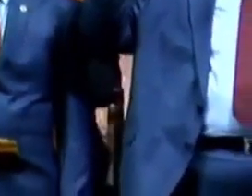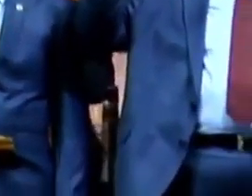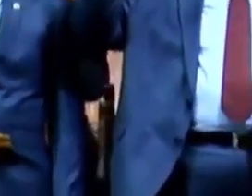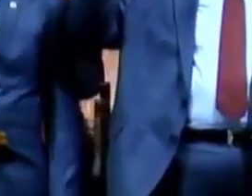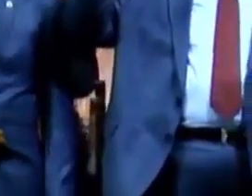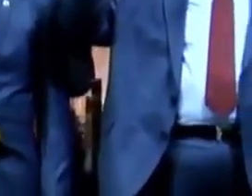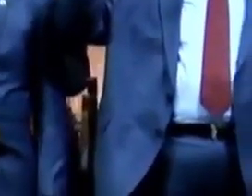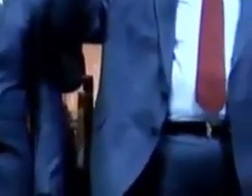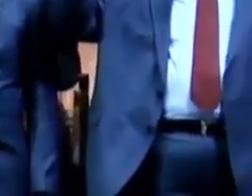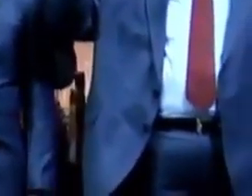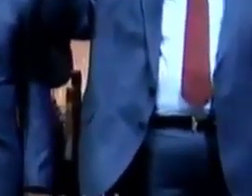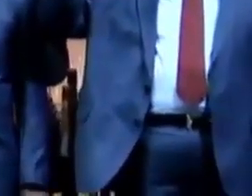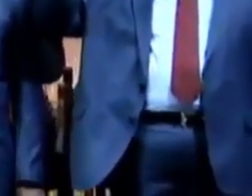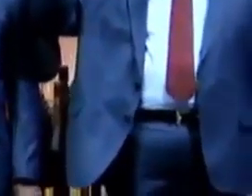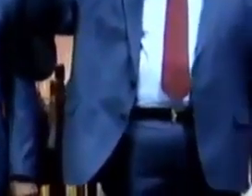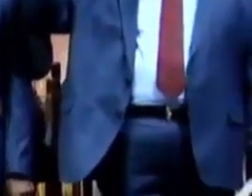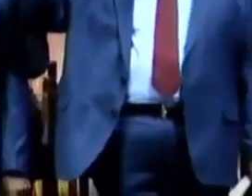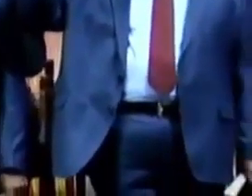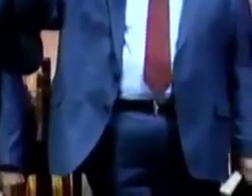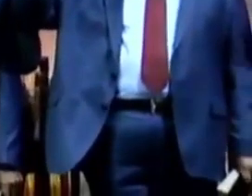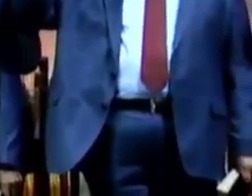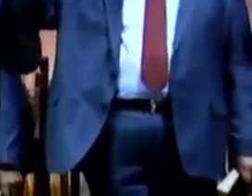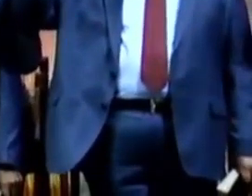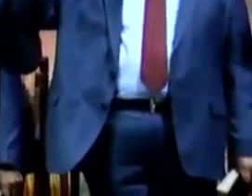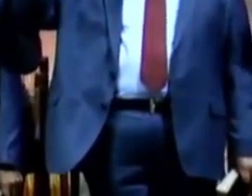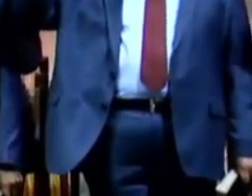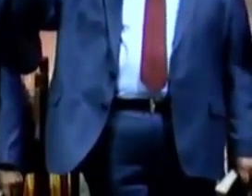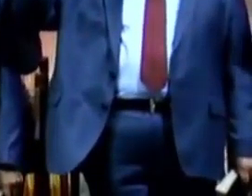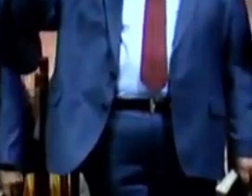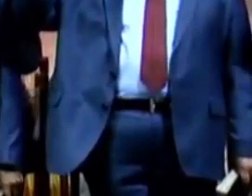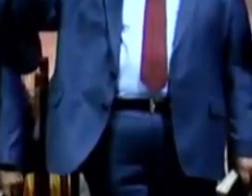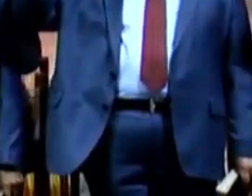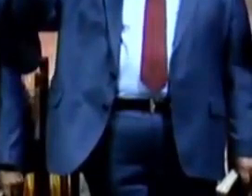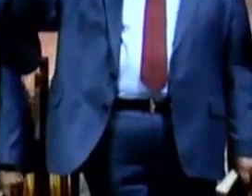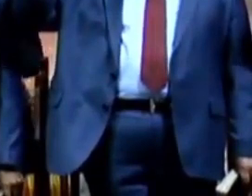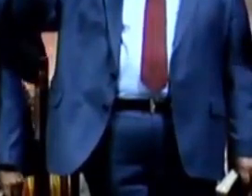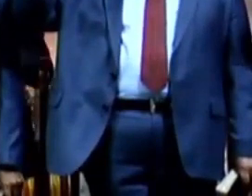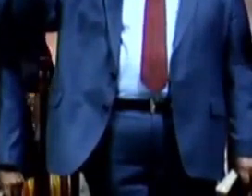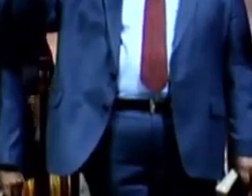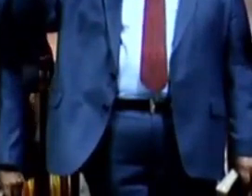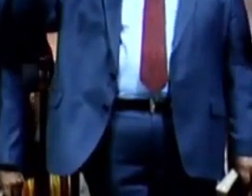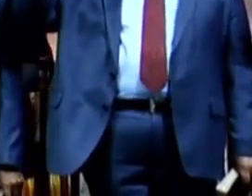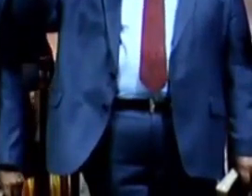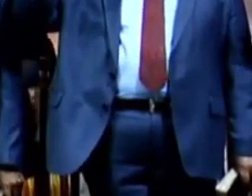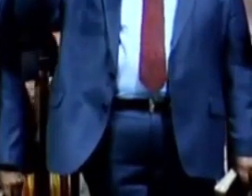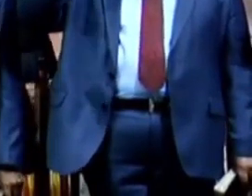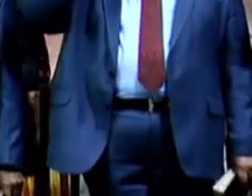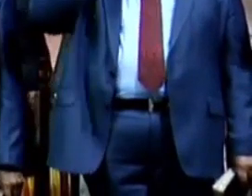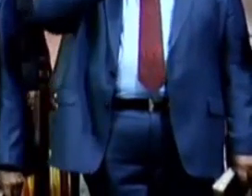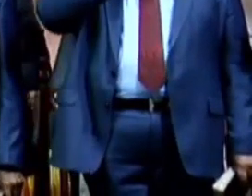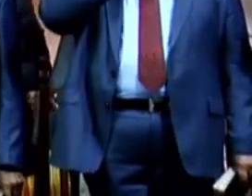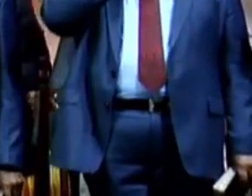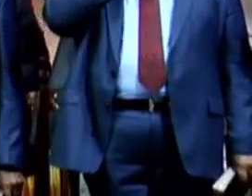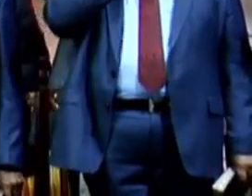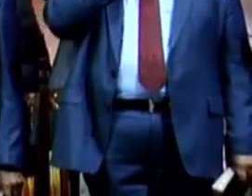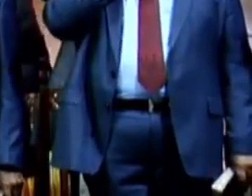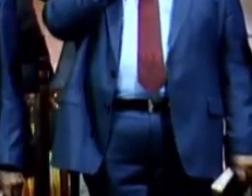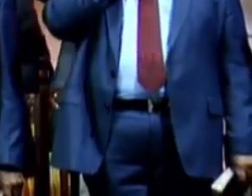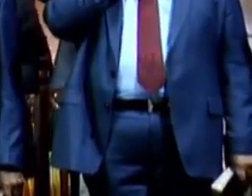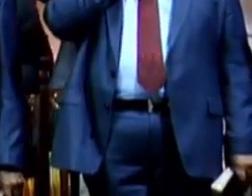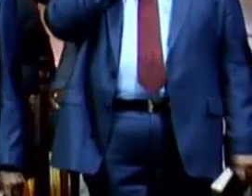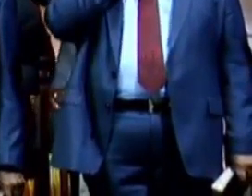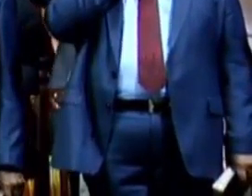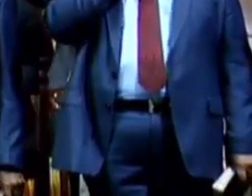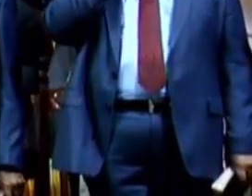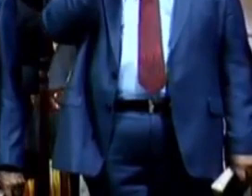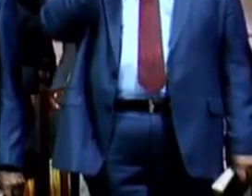avivamento. Dos que levantaram a mão direita ao céu e permanece com ela levantada, quem de vocês, com a mão